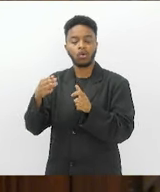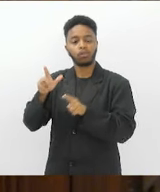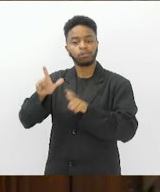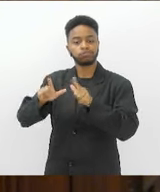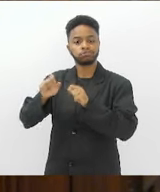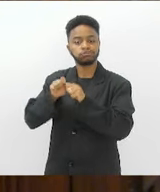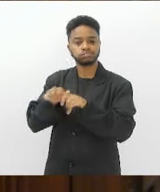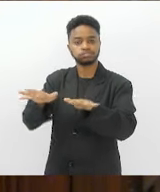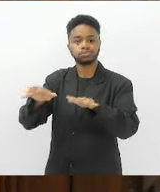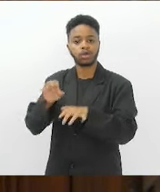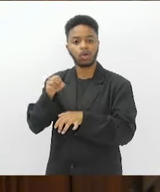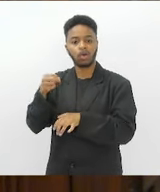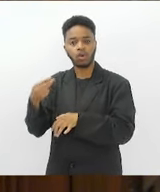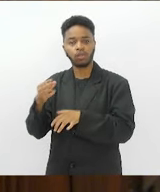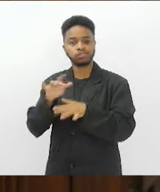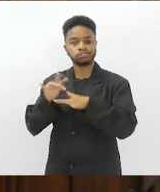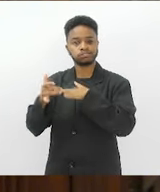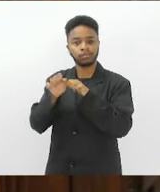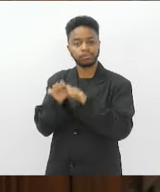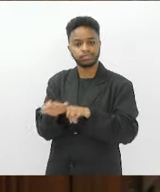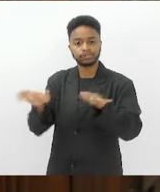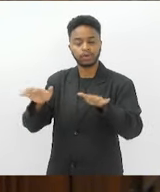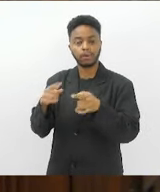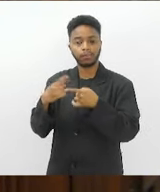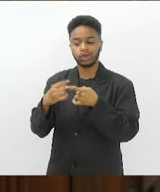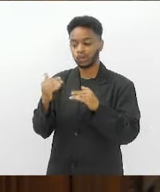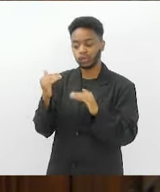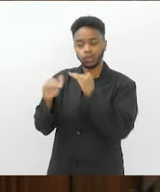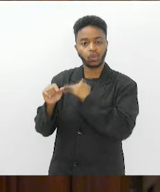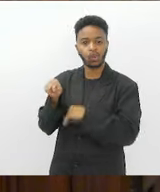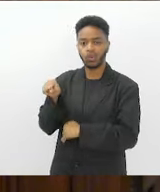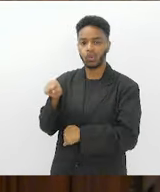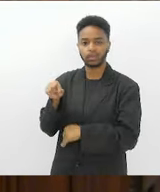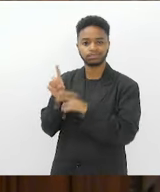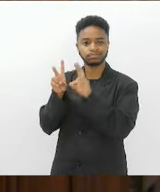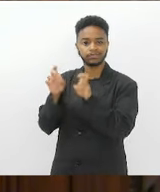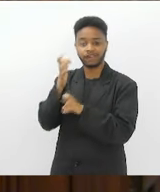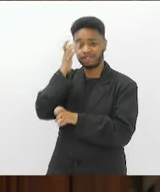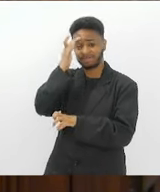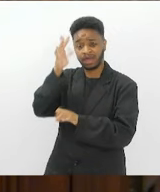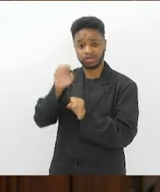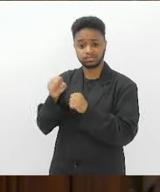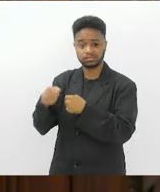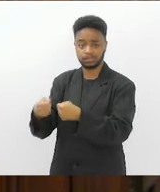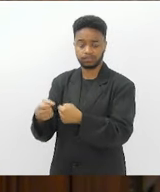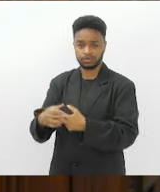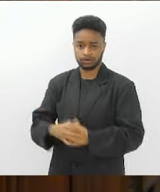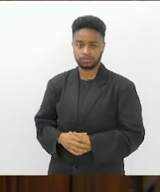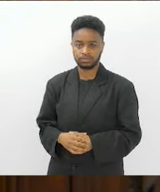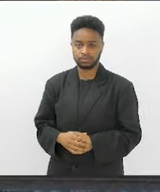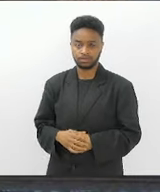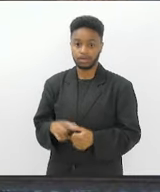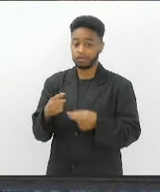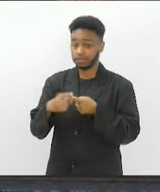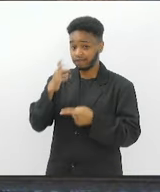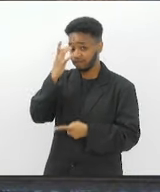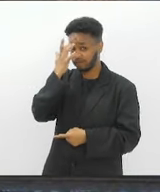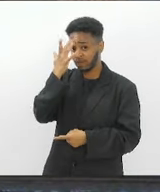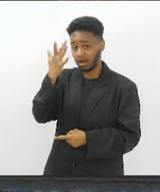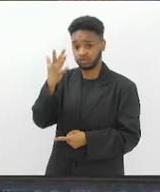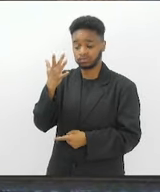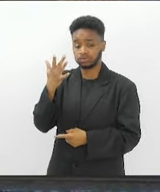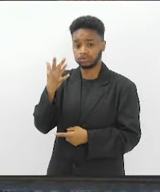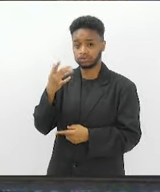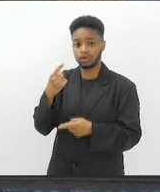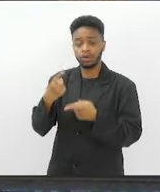concordar com aquilo que era fácil defender, porque era fácil, porque toda